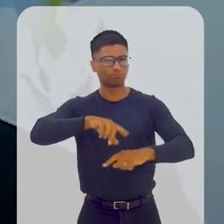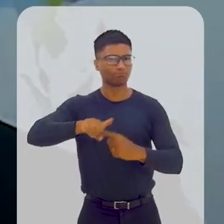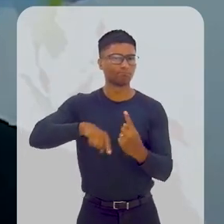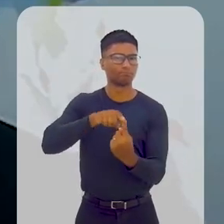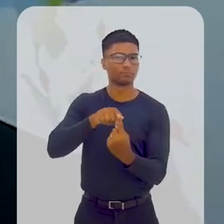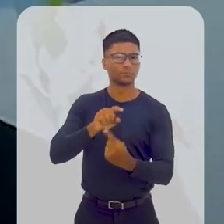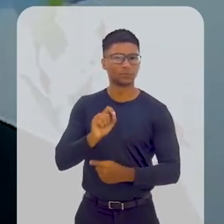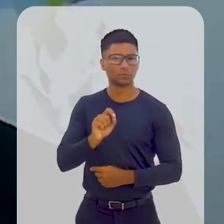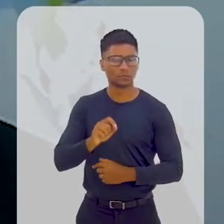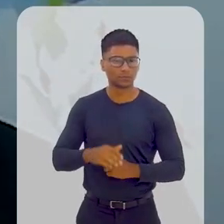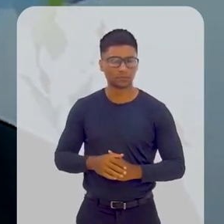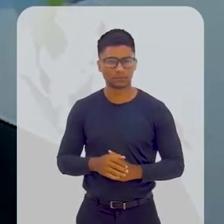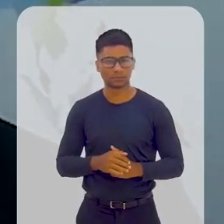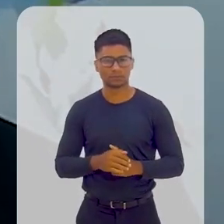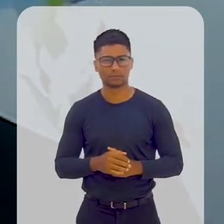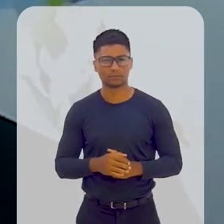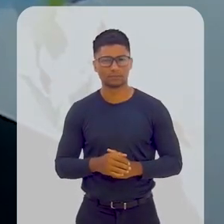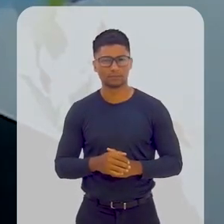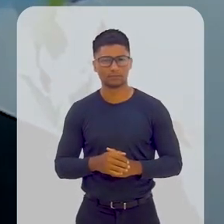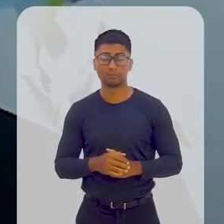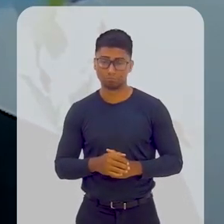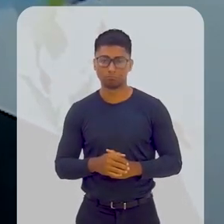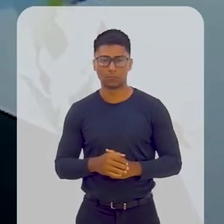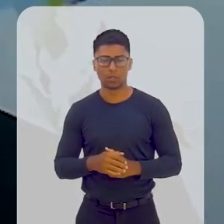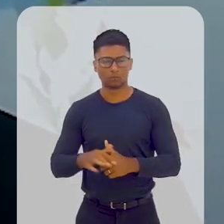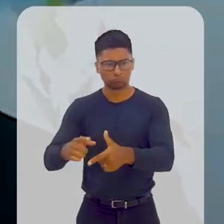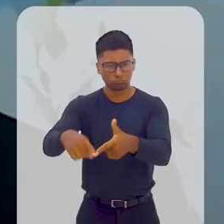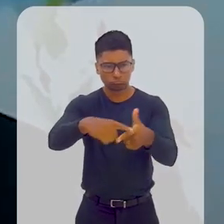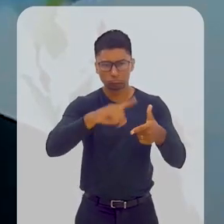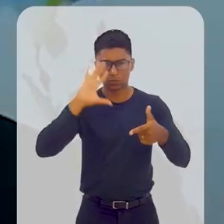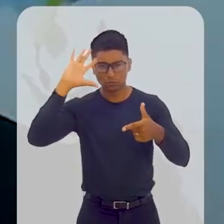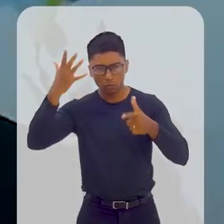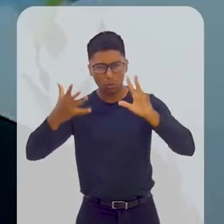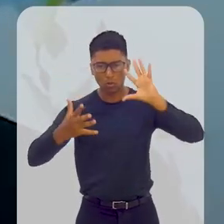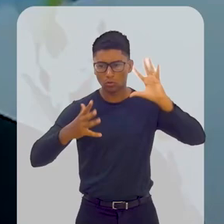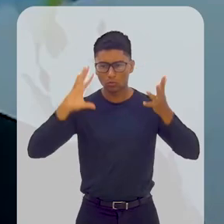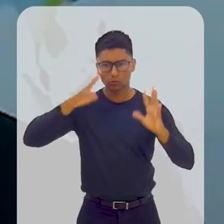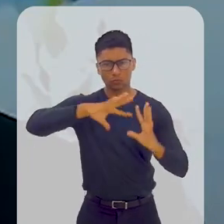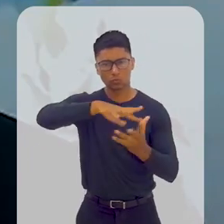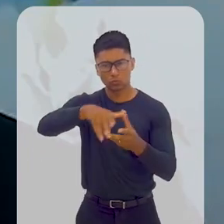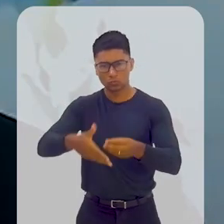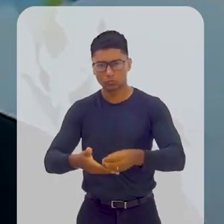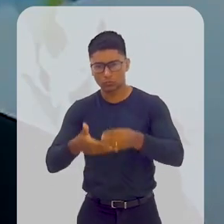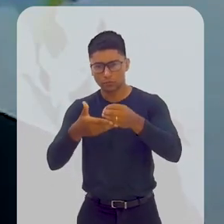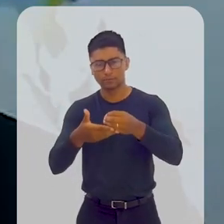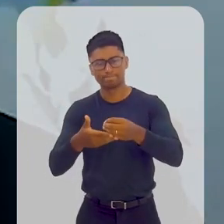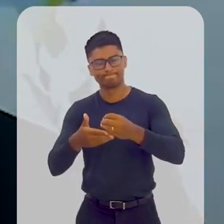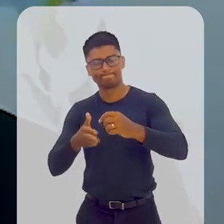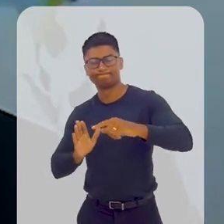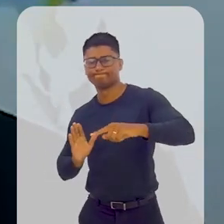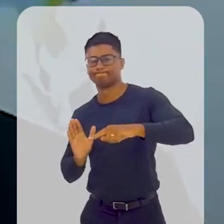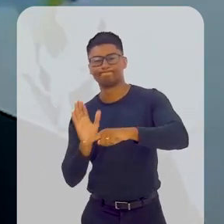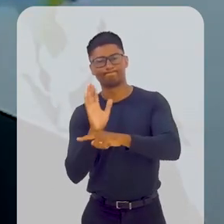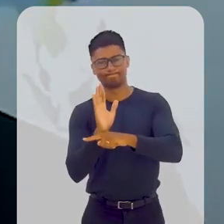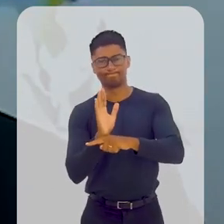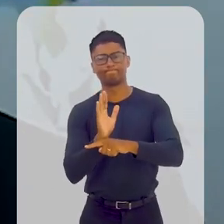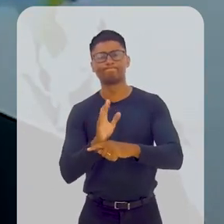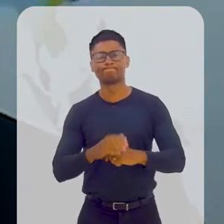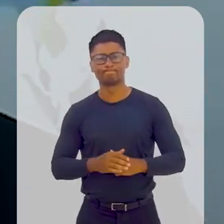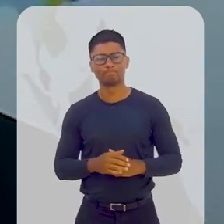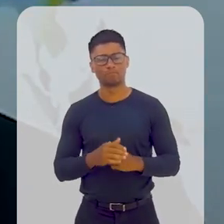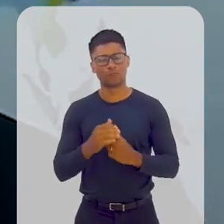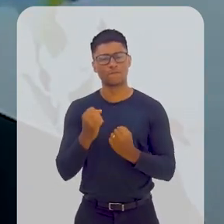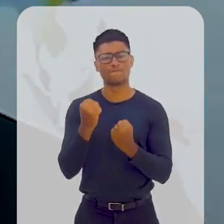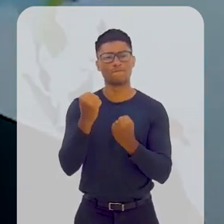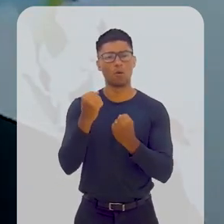intenção justamente de proporcionar soluções sustentáveis e inovadoras, contribuir com o